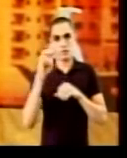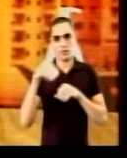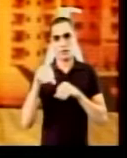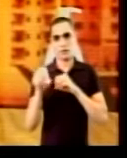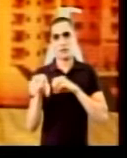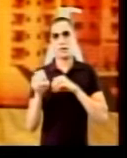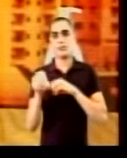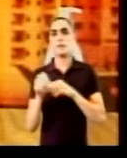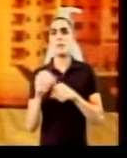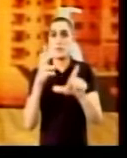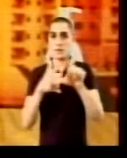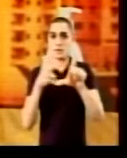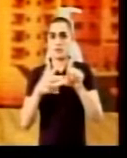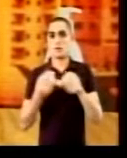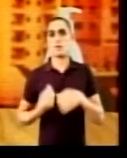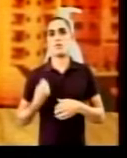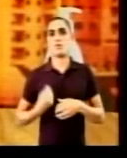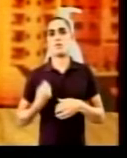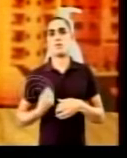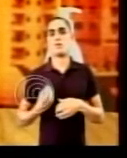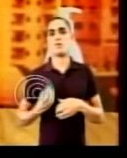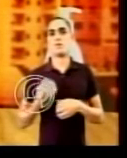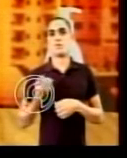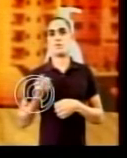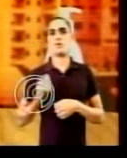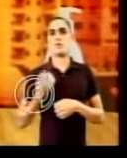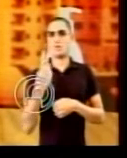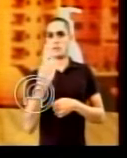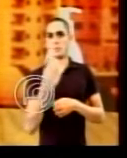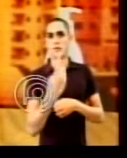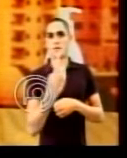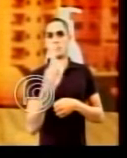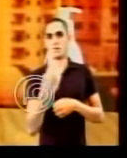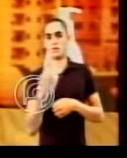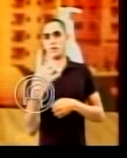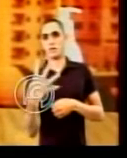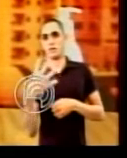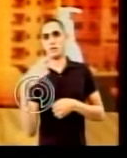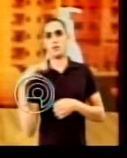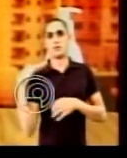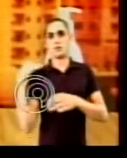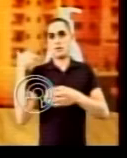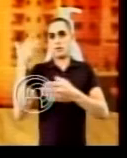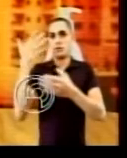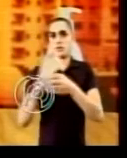nossa transmissão ao vivo de número 114 desde o início da pandemia.